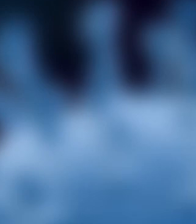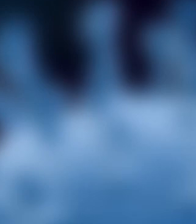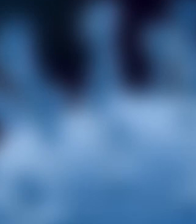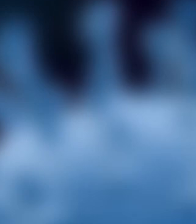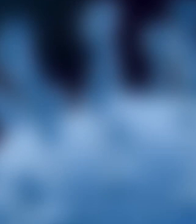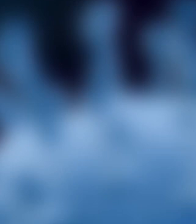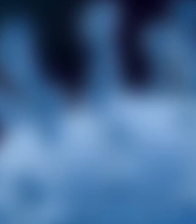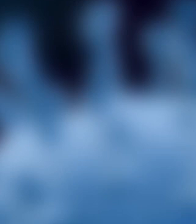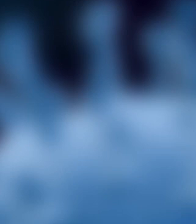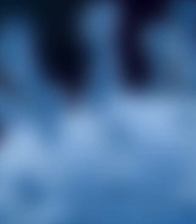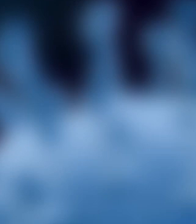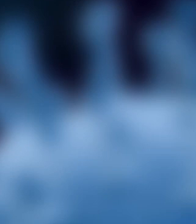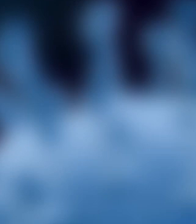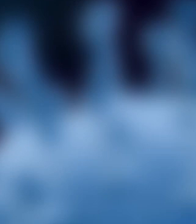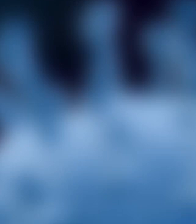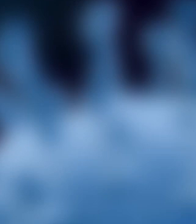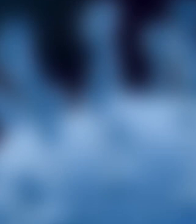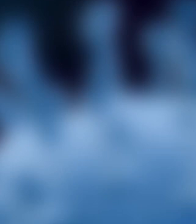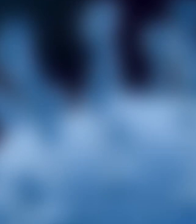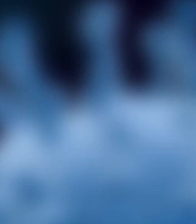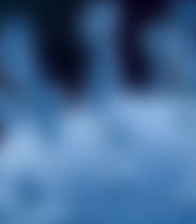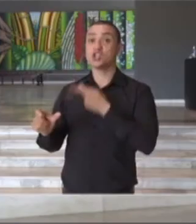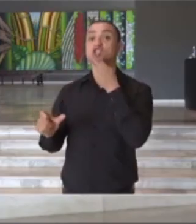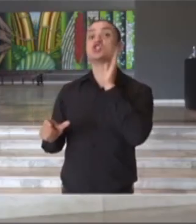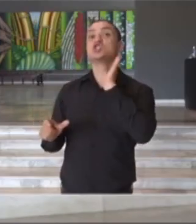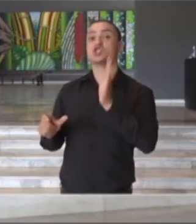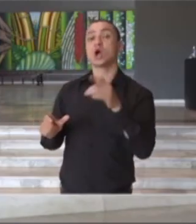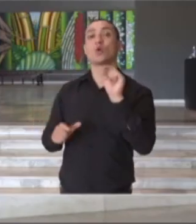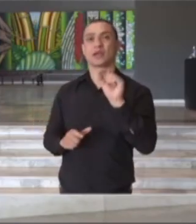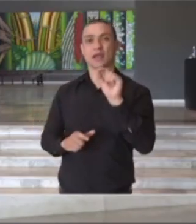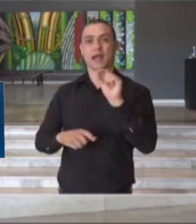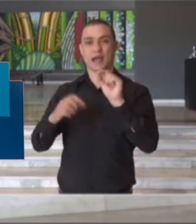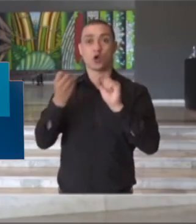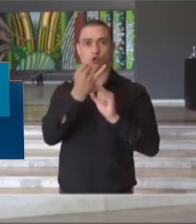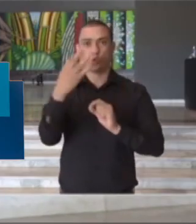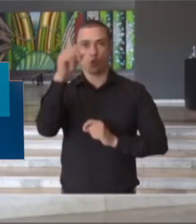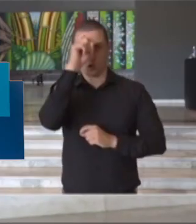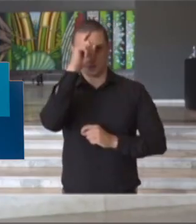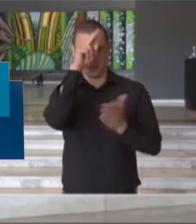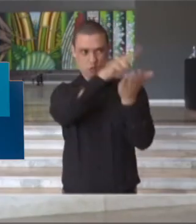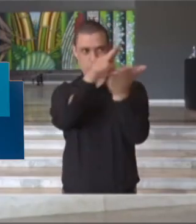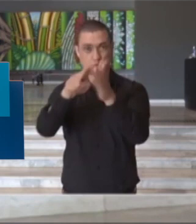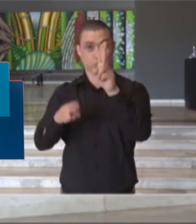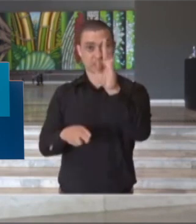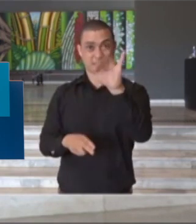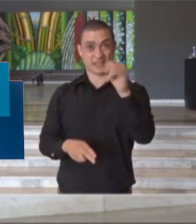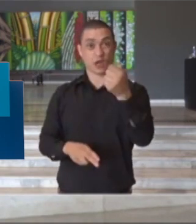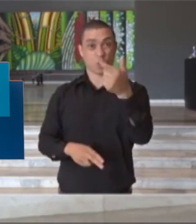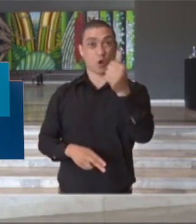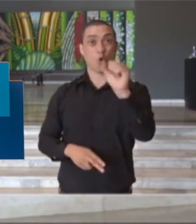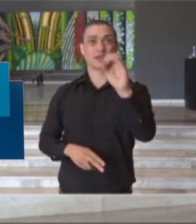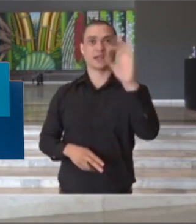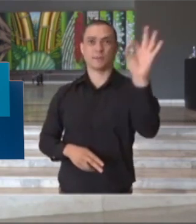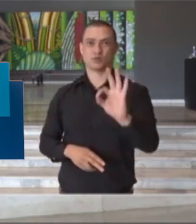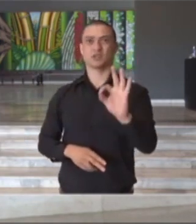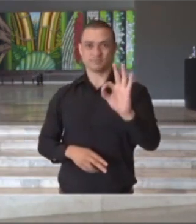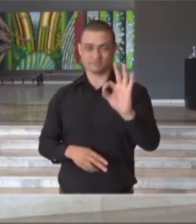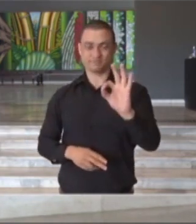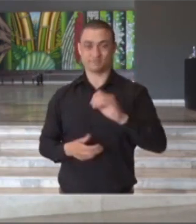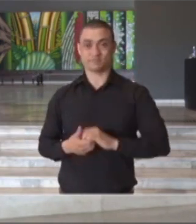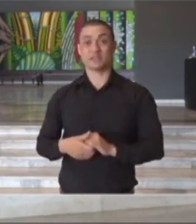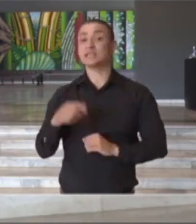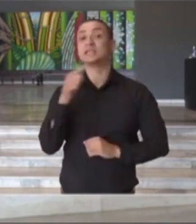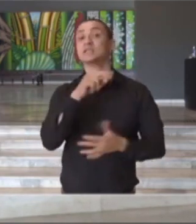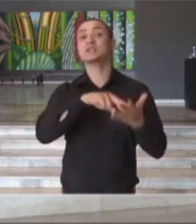1981 por cento das uti estão ocupadas a taxa de ocupação do nosso te está chegando a mais de oitenta por cento